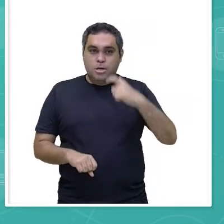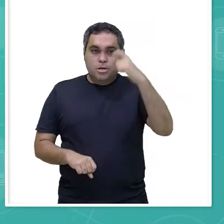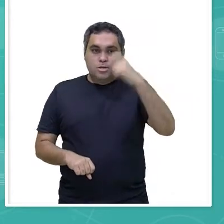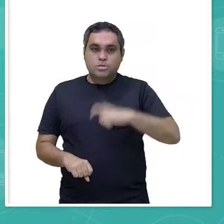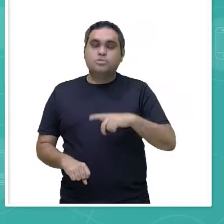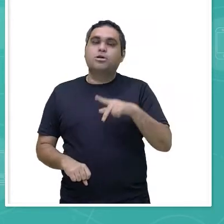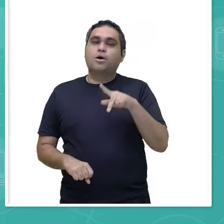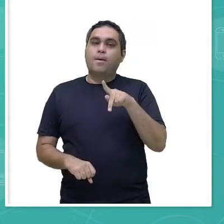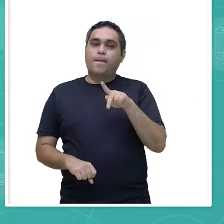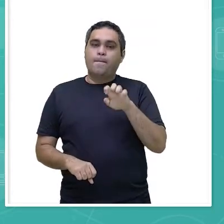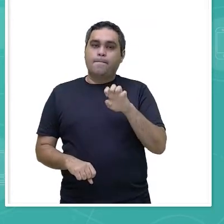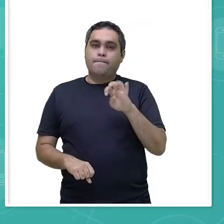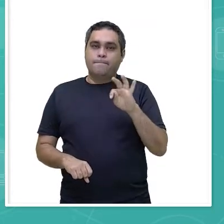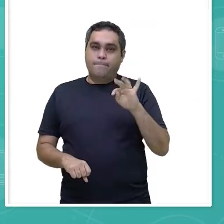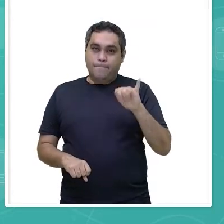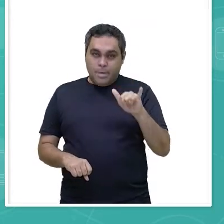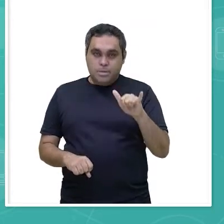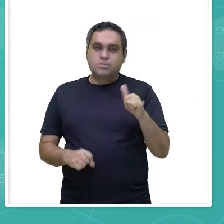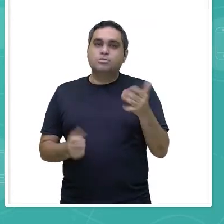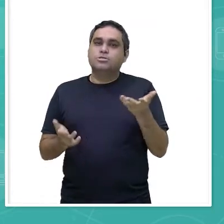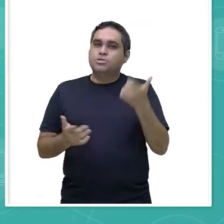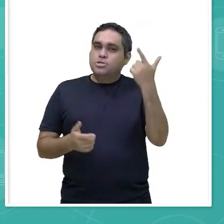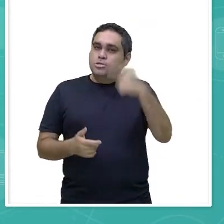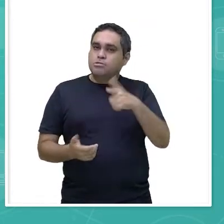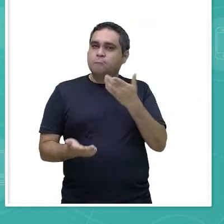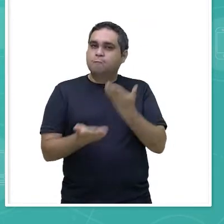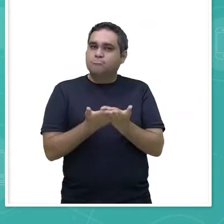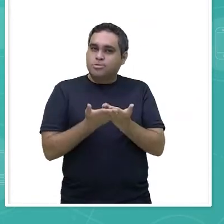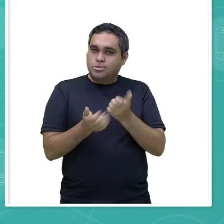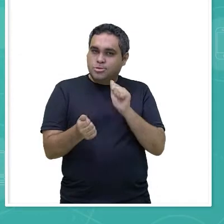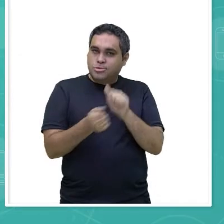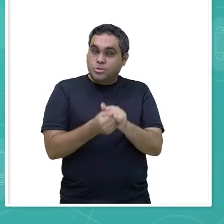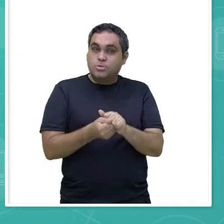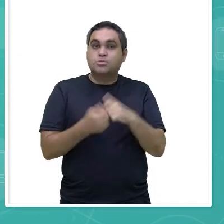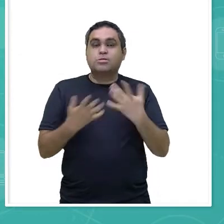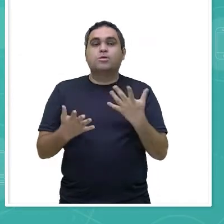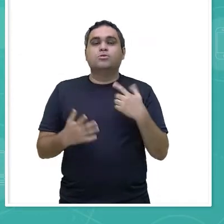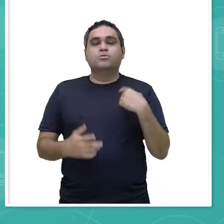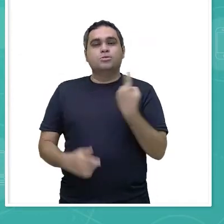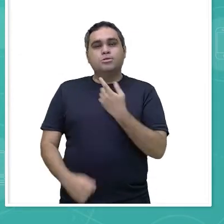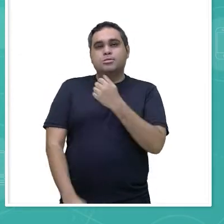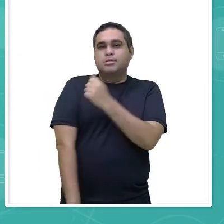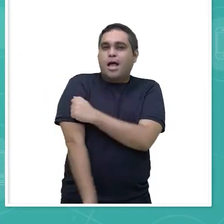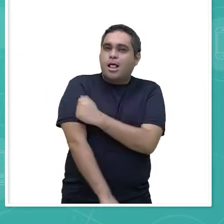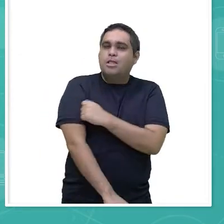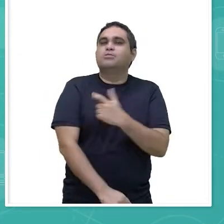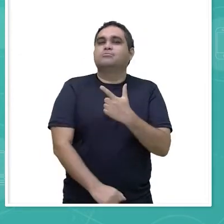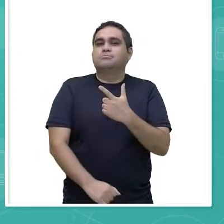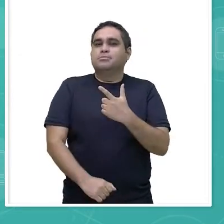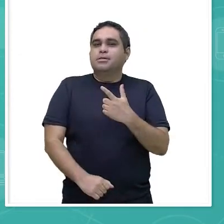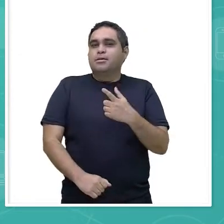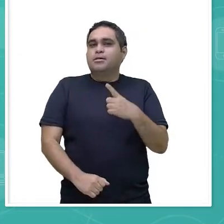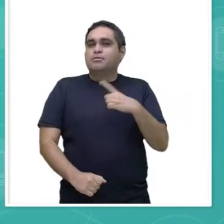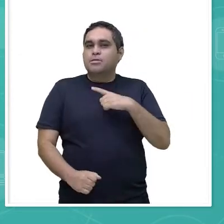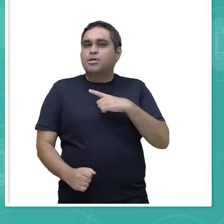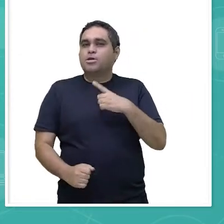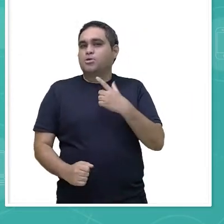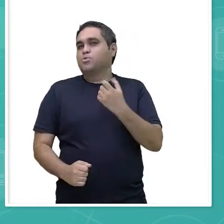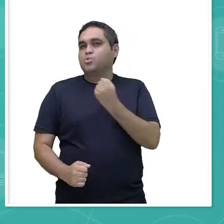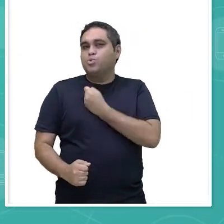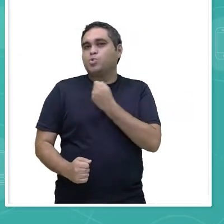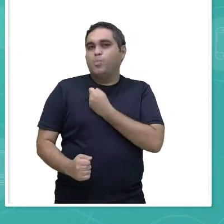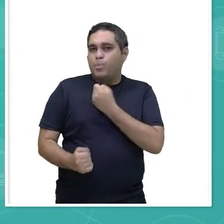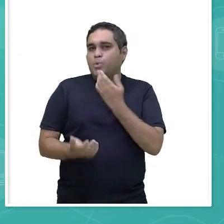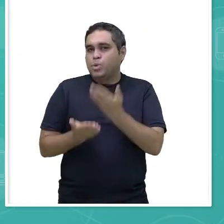vocês novamente. Para aqueles nossos alunos que têm o hábito, bom hábito de registrar aí a numeração e o nome